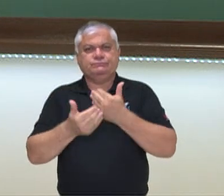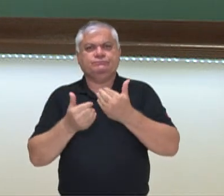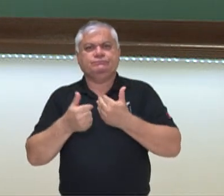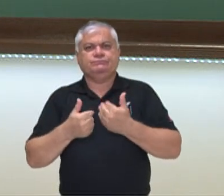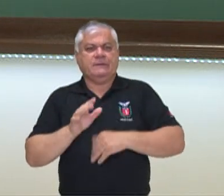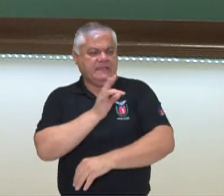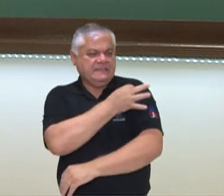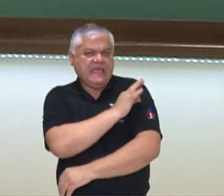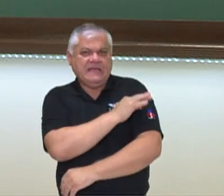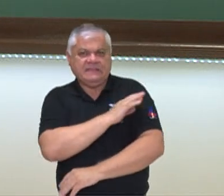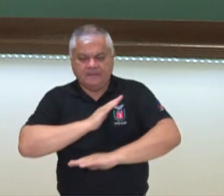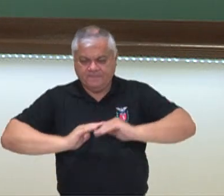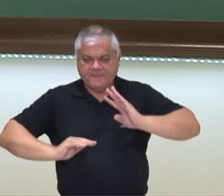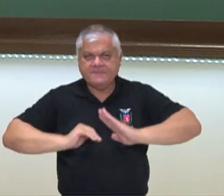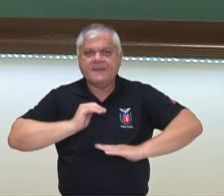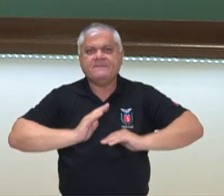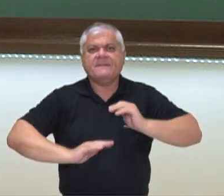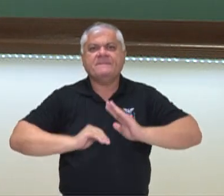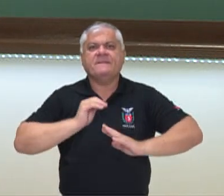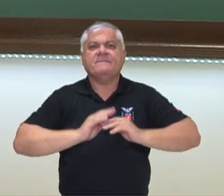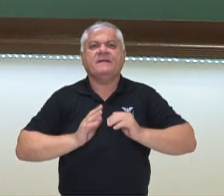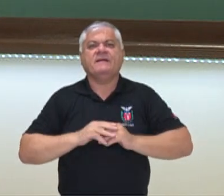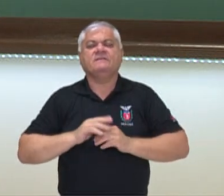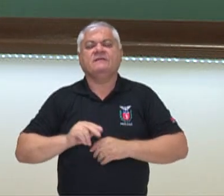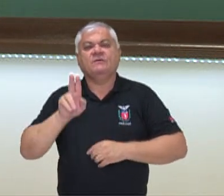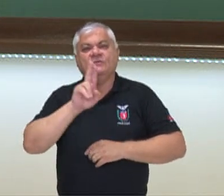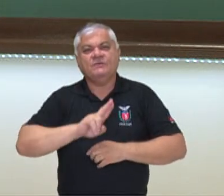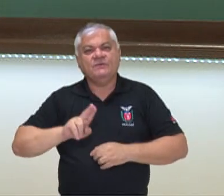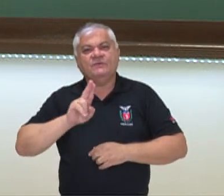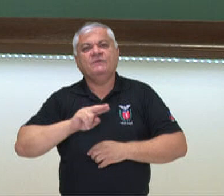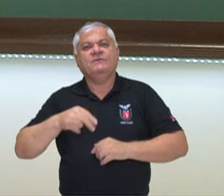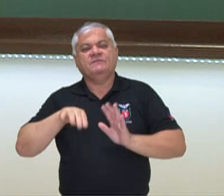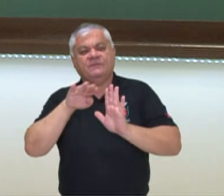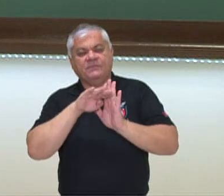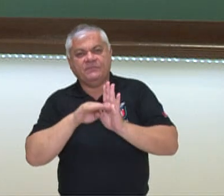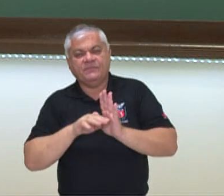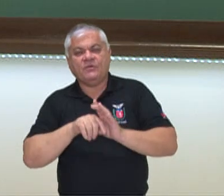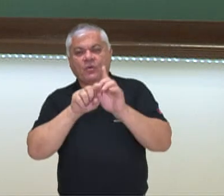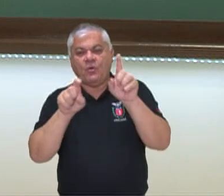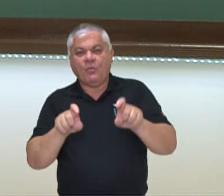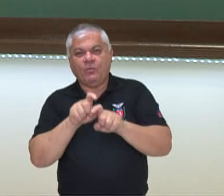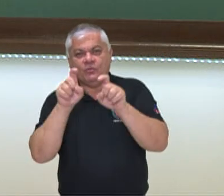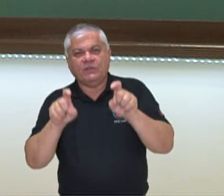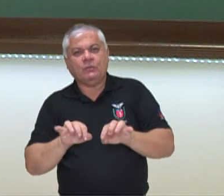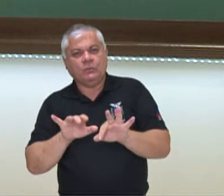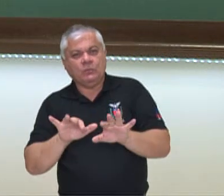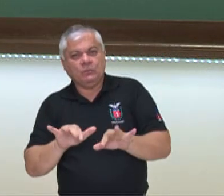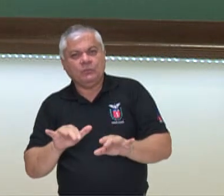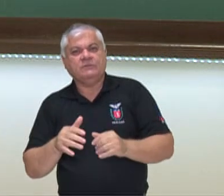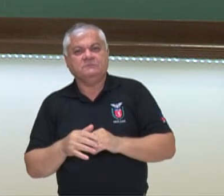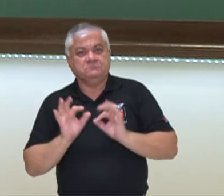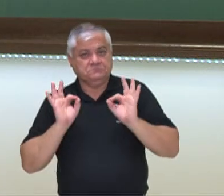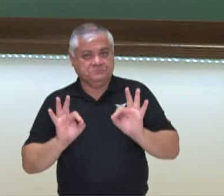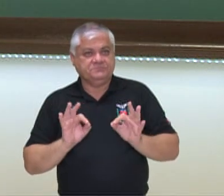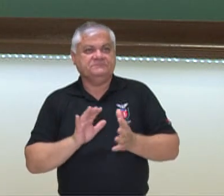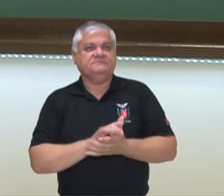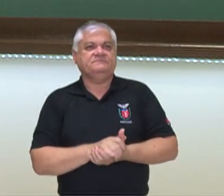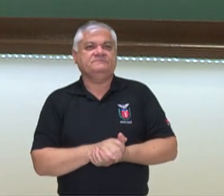técnica a partir da análise dos dados que foram obtidos através do uso dessas tecnologias.